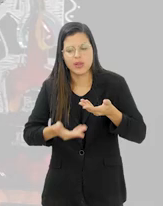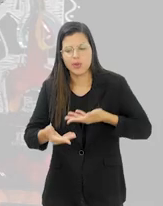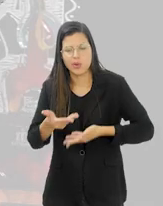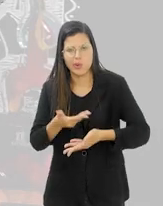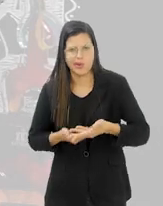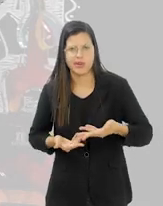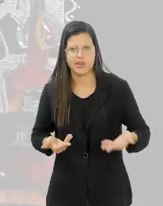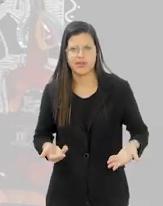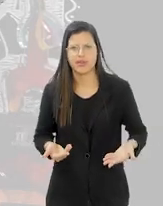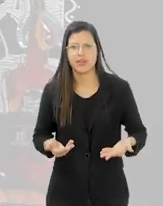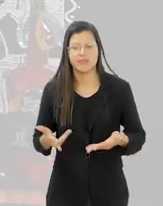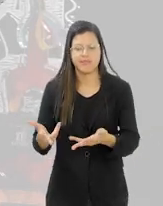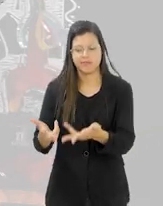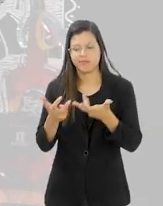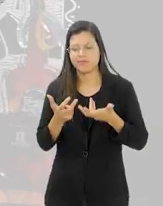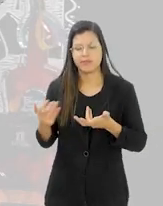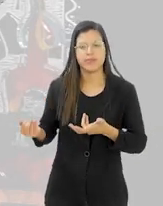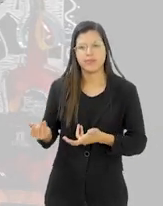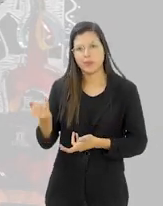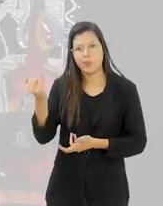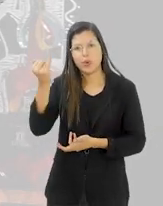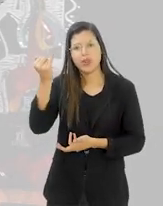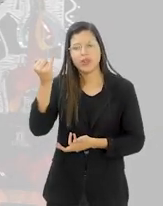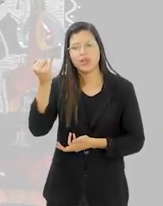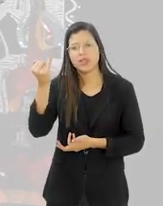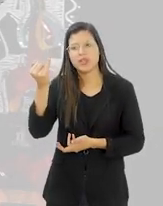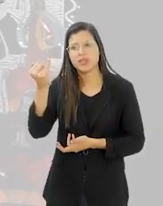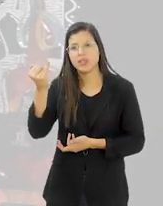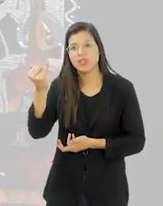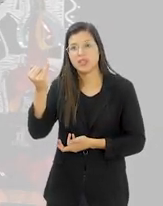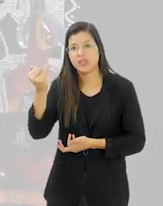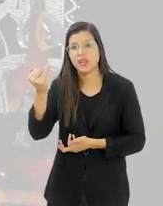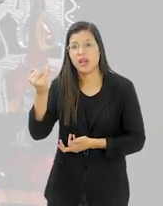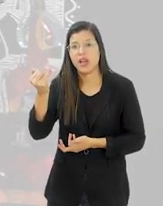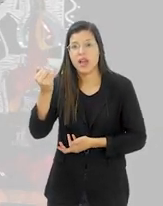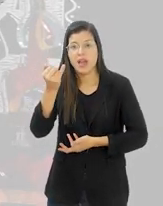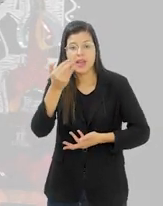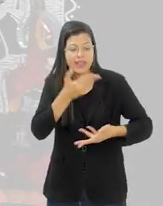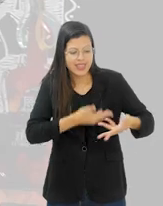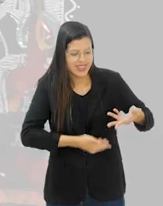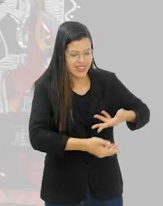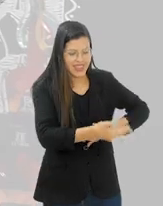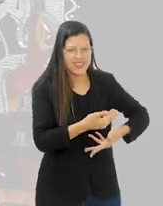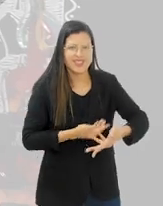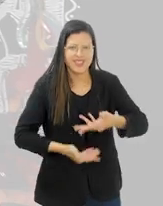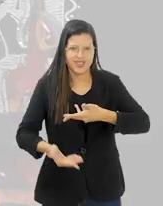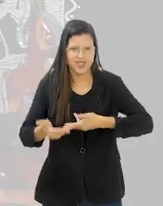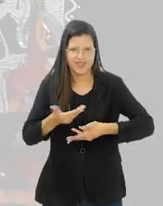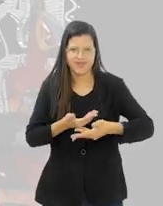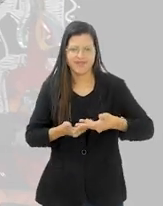Então, ali você vai perceber o quanto é importante você justamente interagir